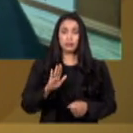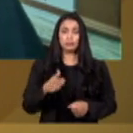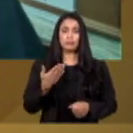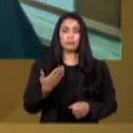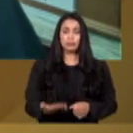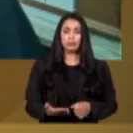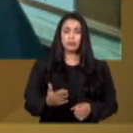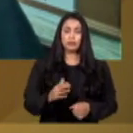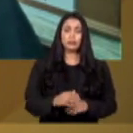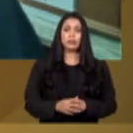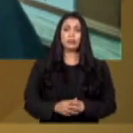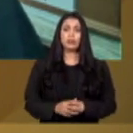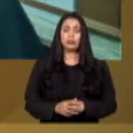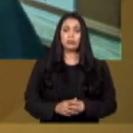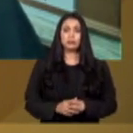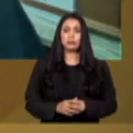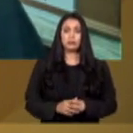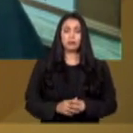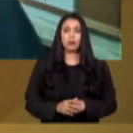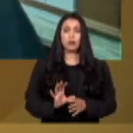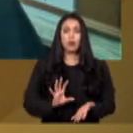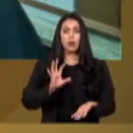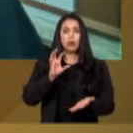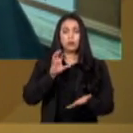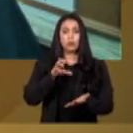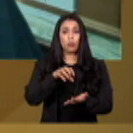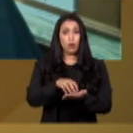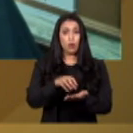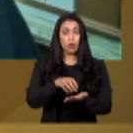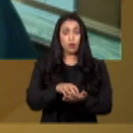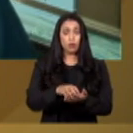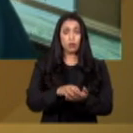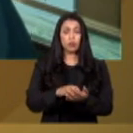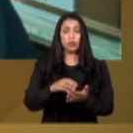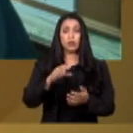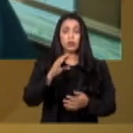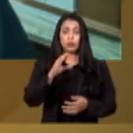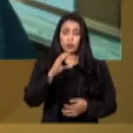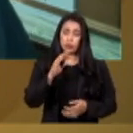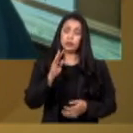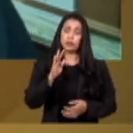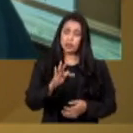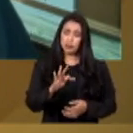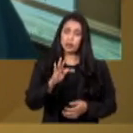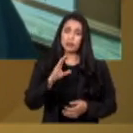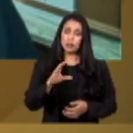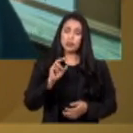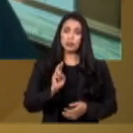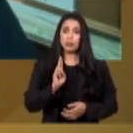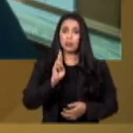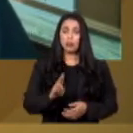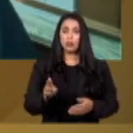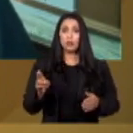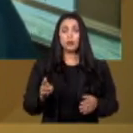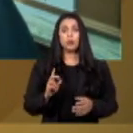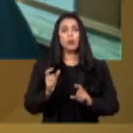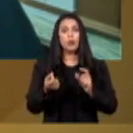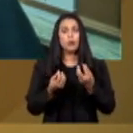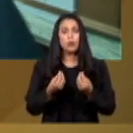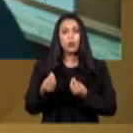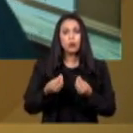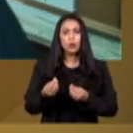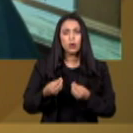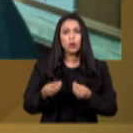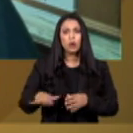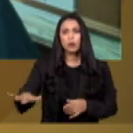não voltava atuação do órgão de controle surge igualmente própria articular